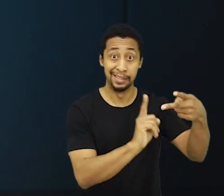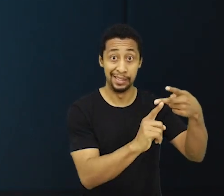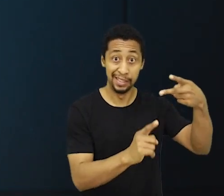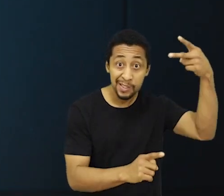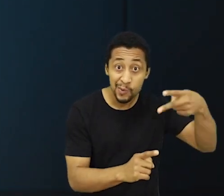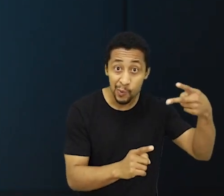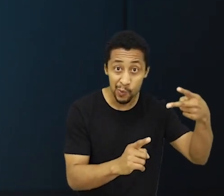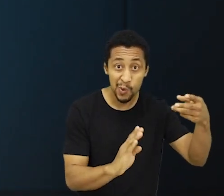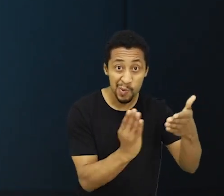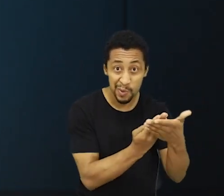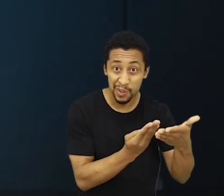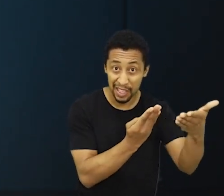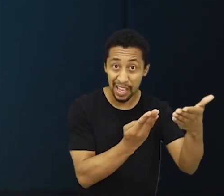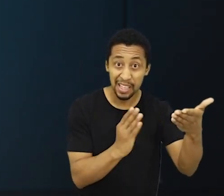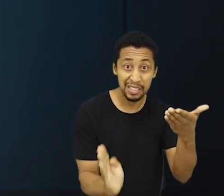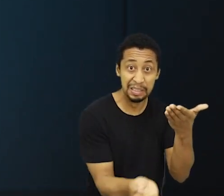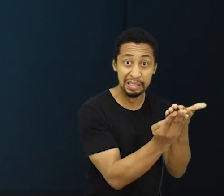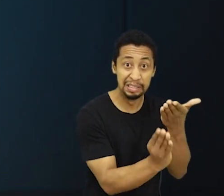em diante, nem tanto.